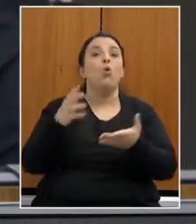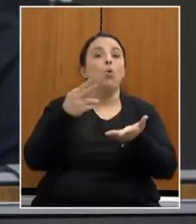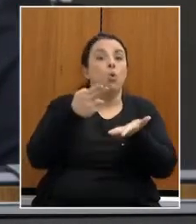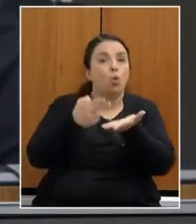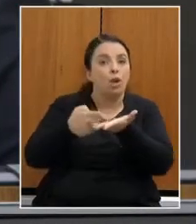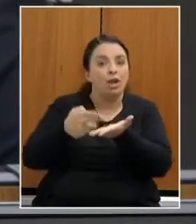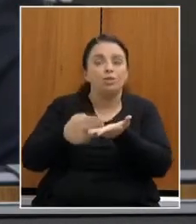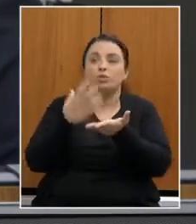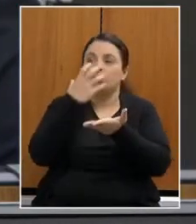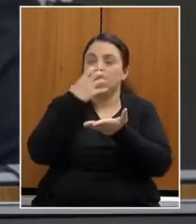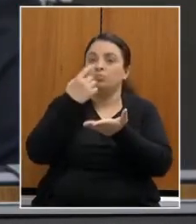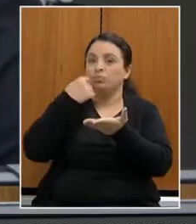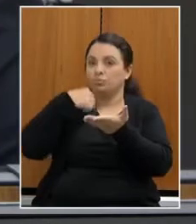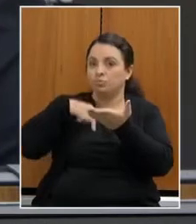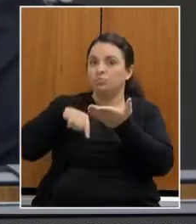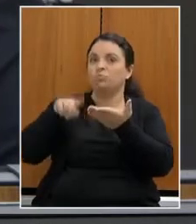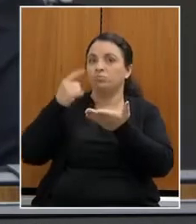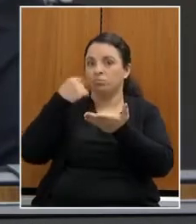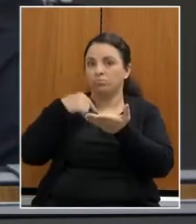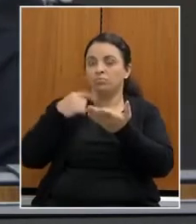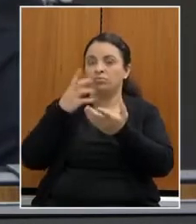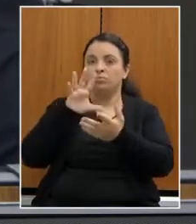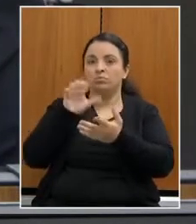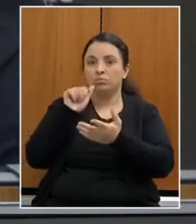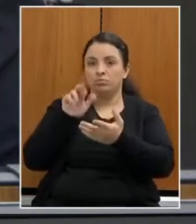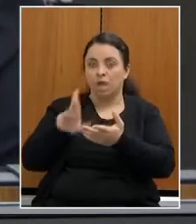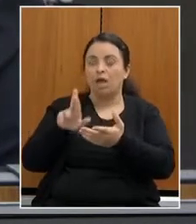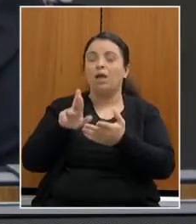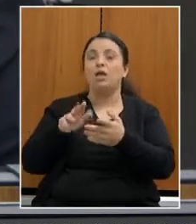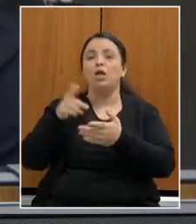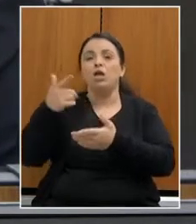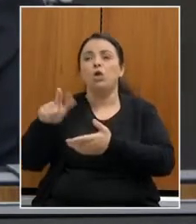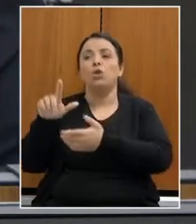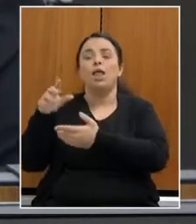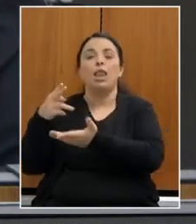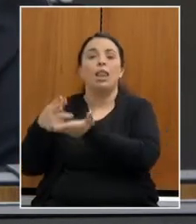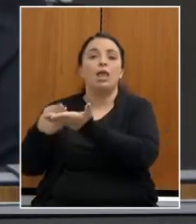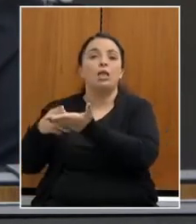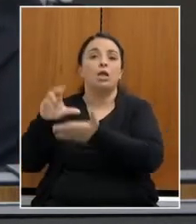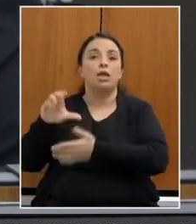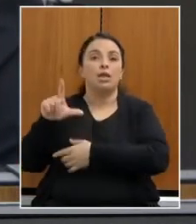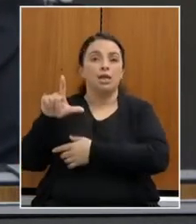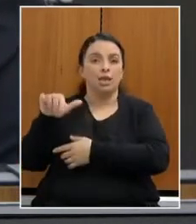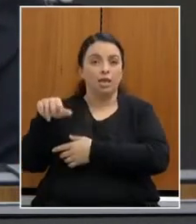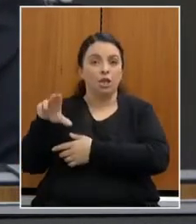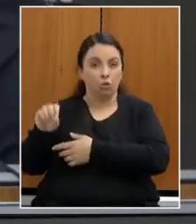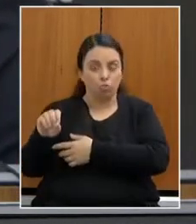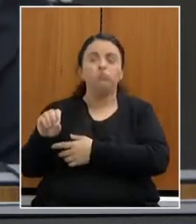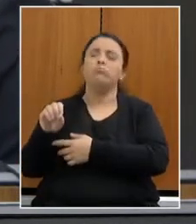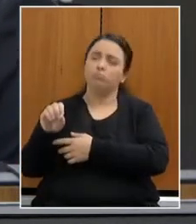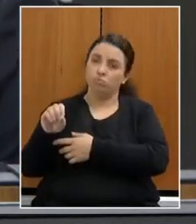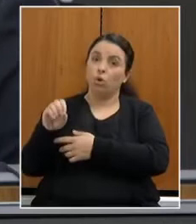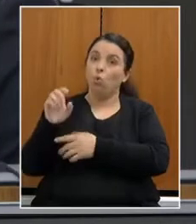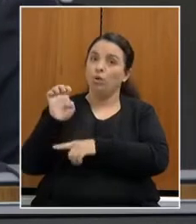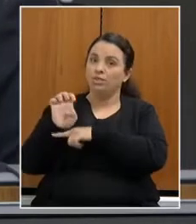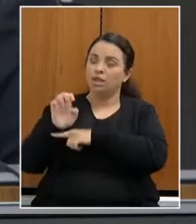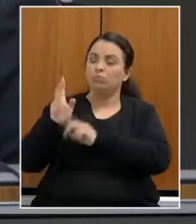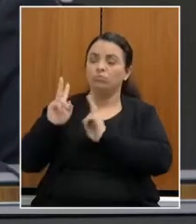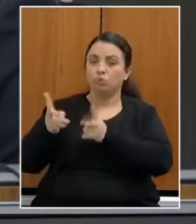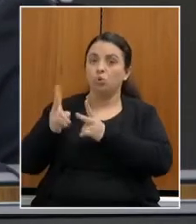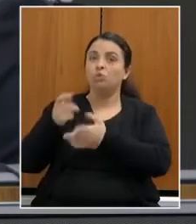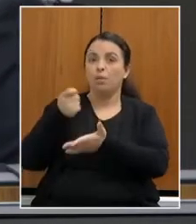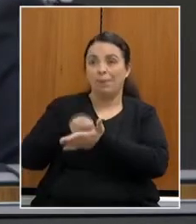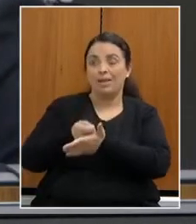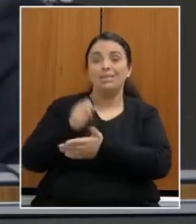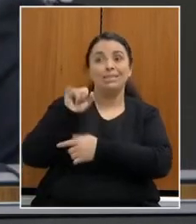continuaremos pagando independente da habilitação do governo federal. Se o governo federal não habilitar esse leito que acha que não precisa neste momento